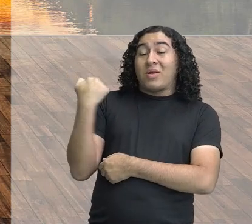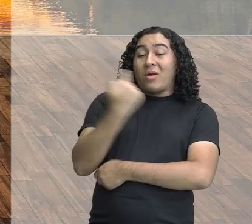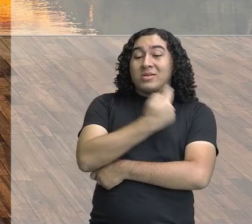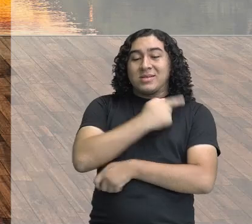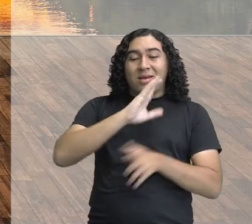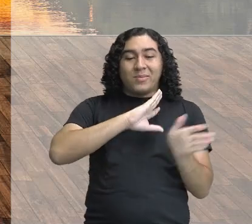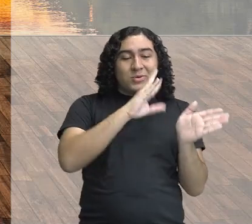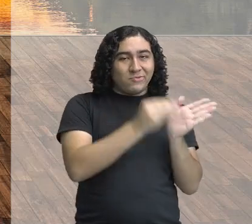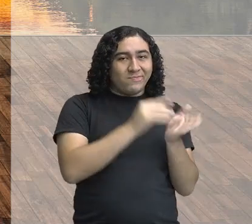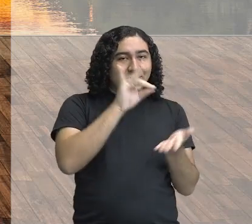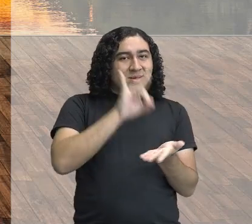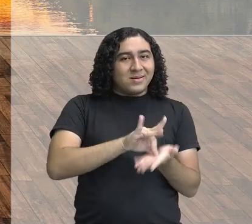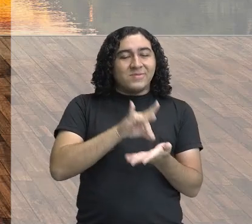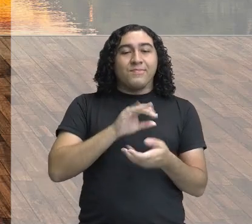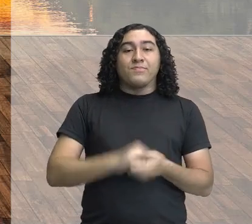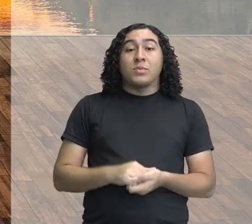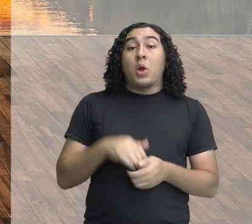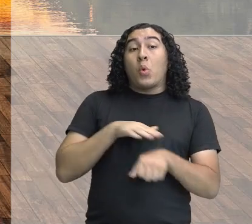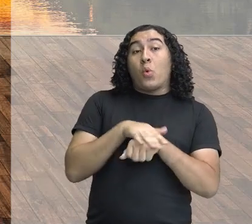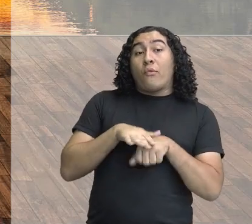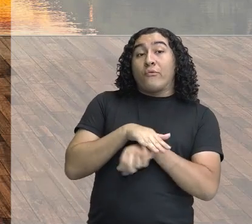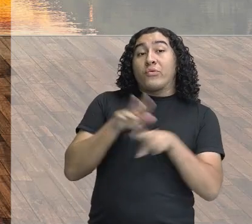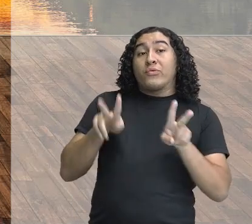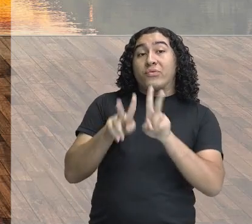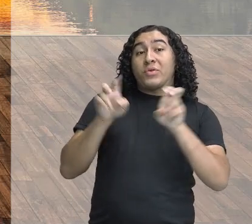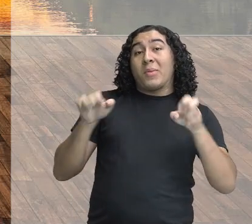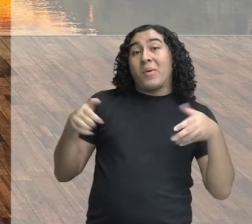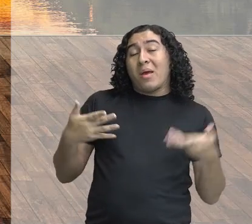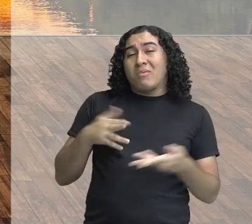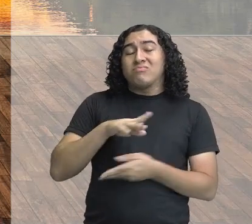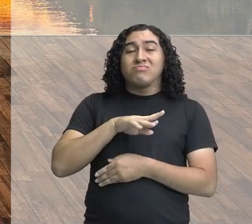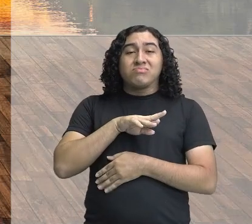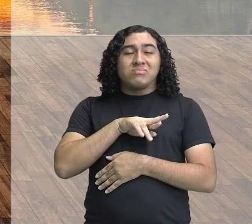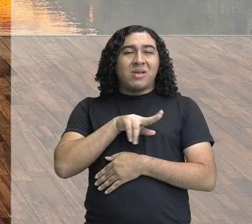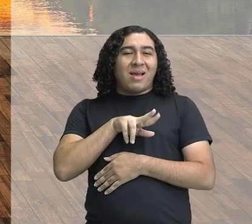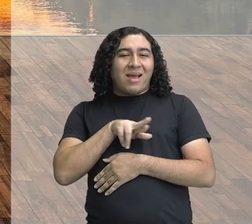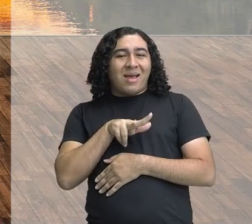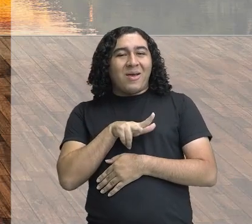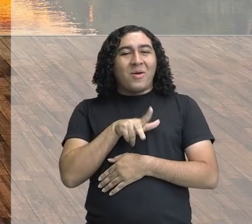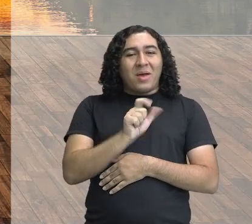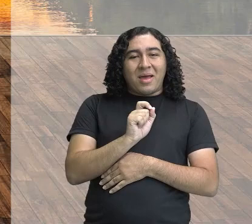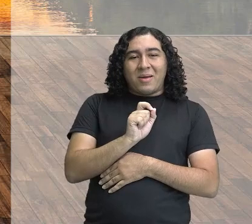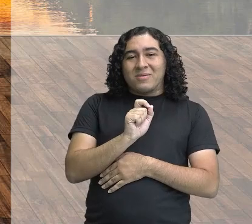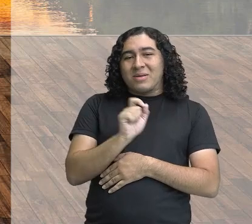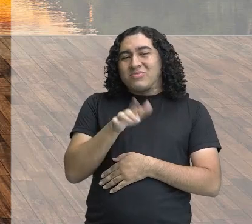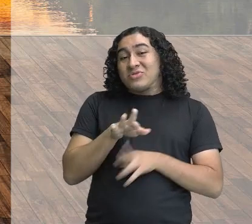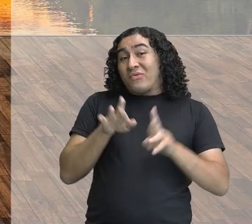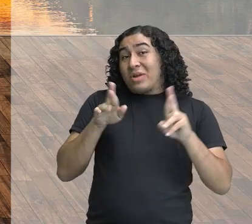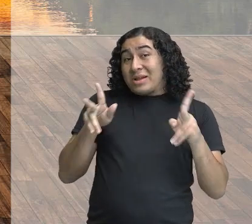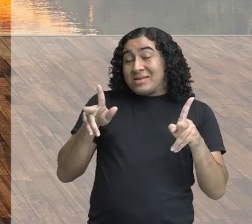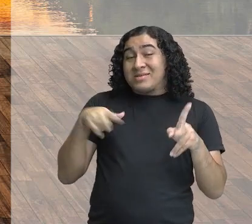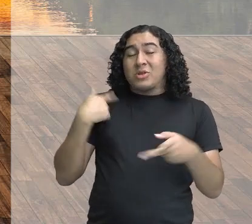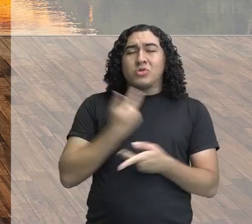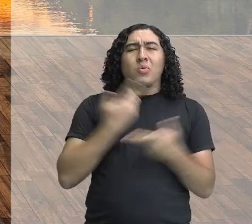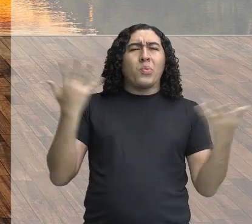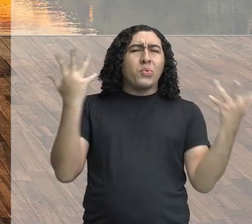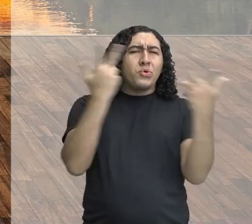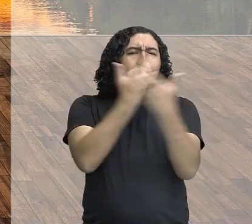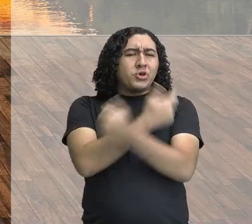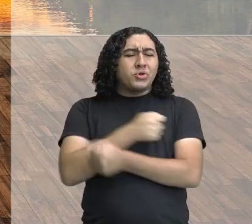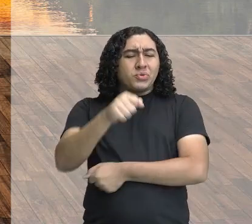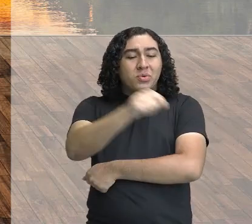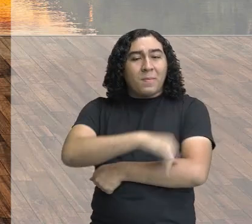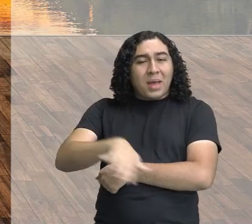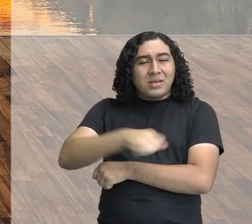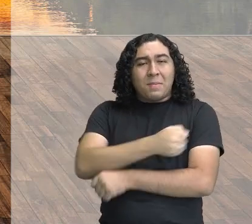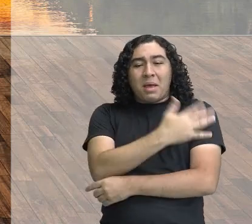imensa Amazônia para conversar sobre um tema que não é muito legal, né? Exatamente, a gente está aqui diante desse cenário lindo, como o professor bem